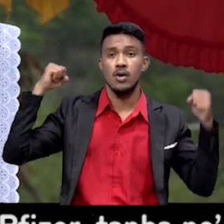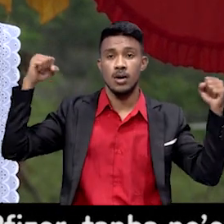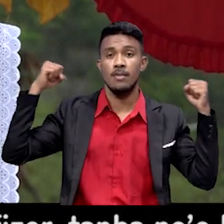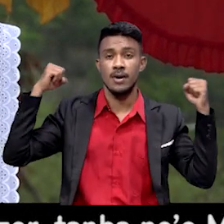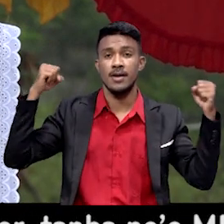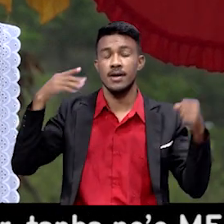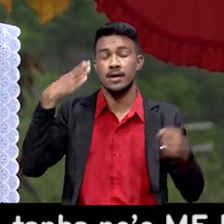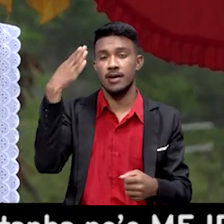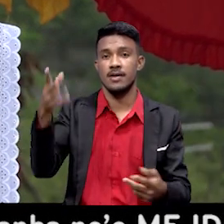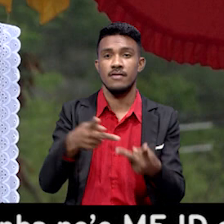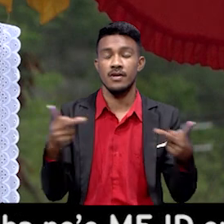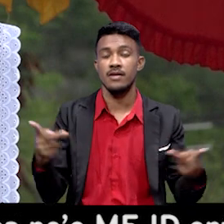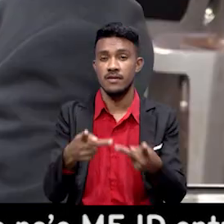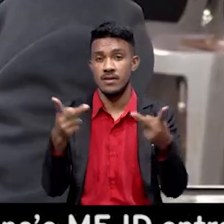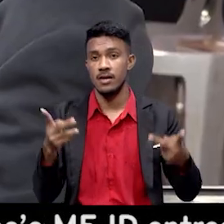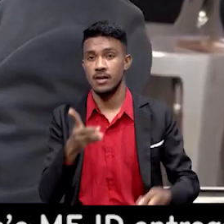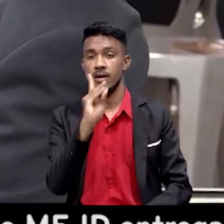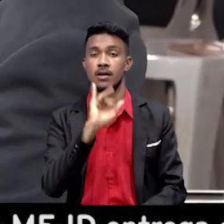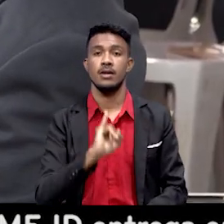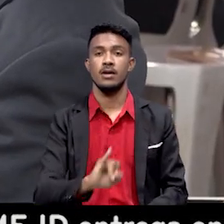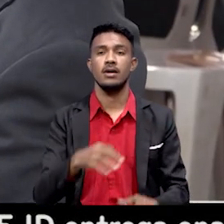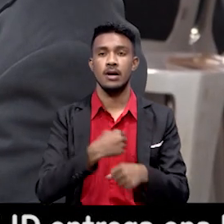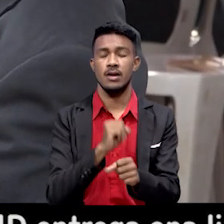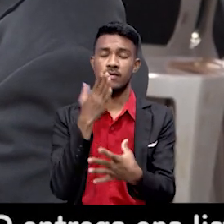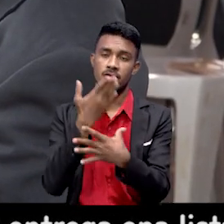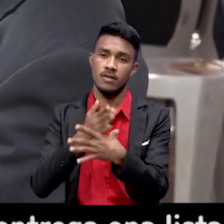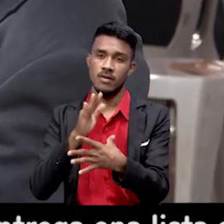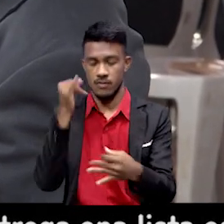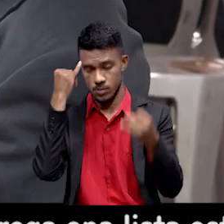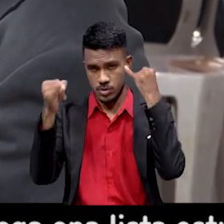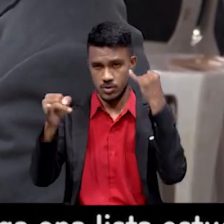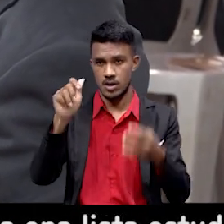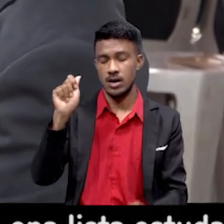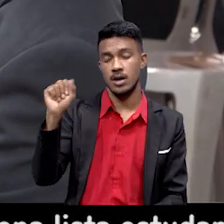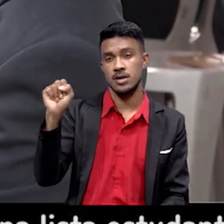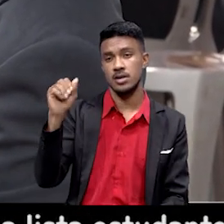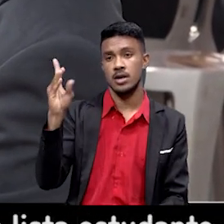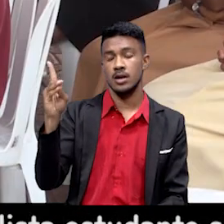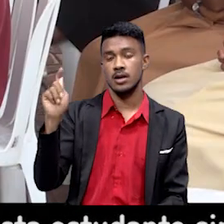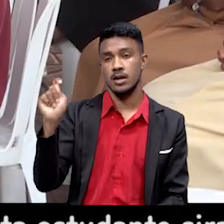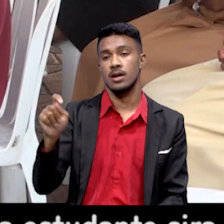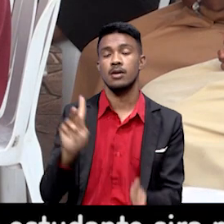ia dili larang. Halo promoção, ba, a seletenia, programa.